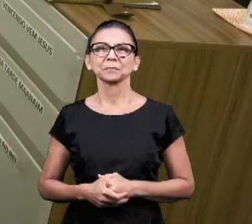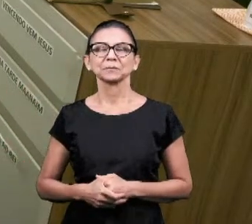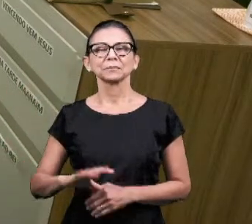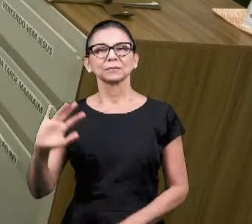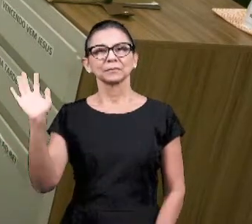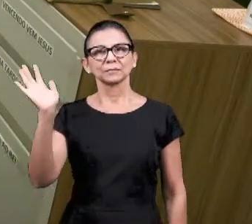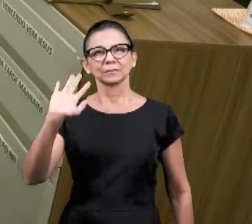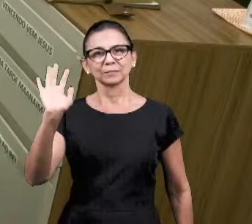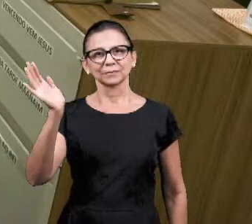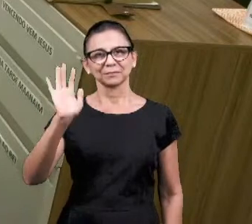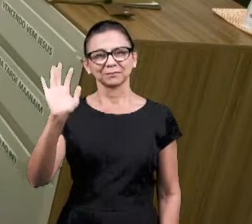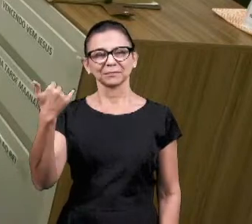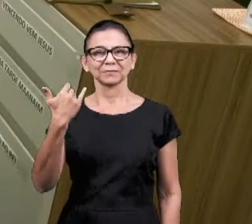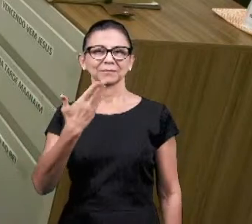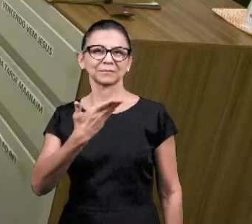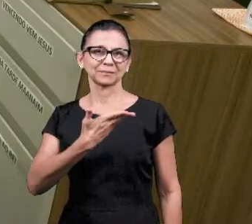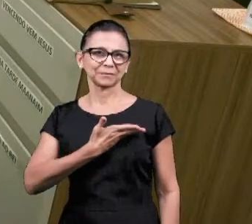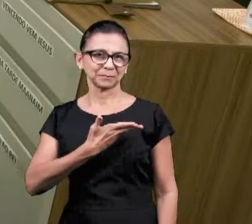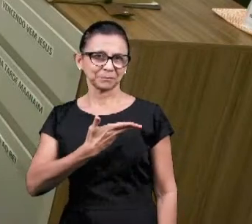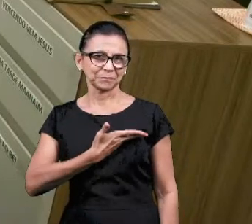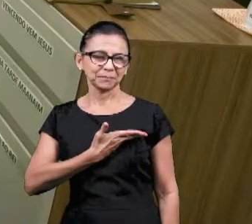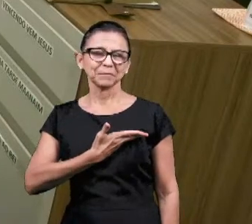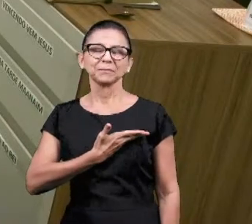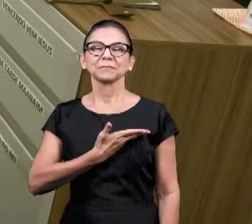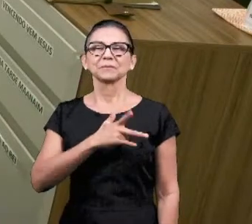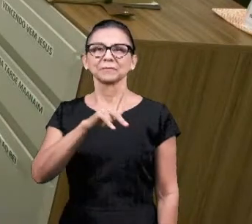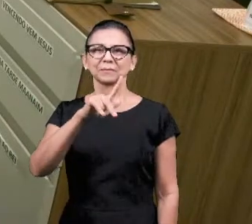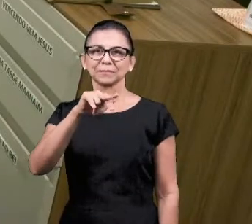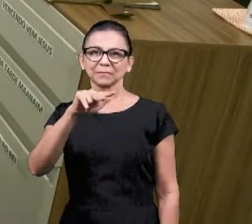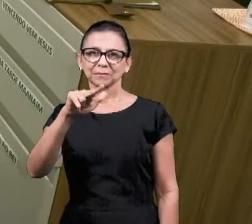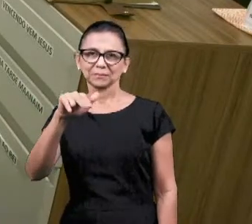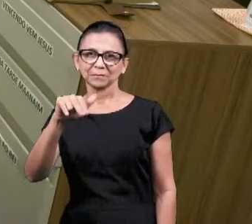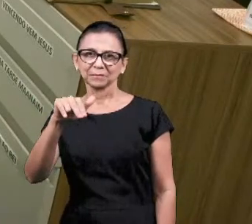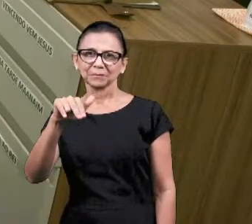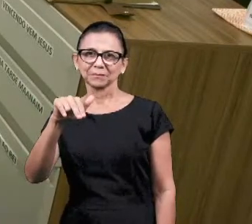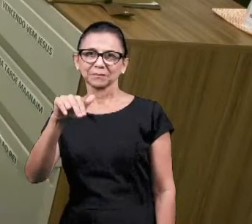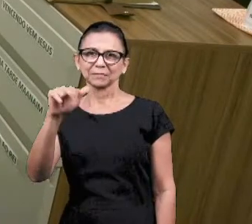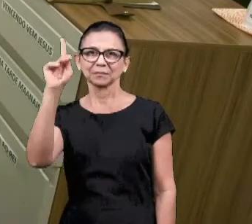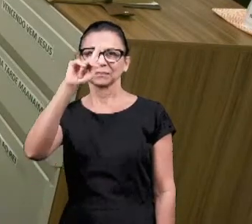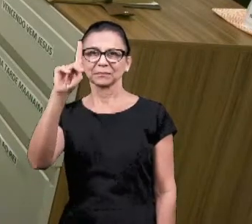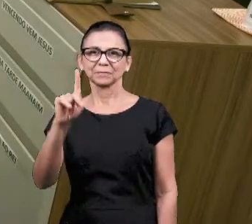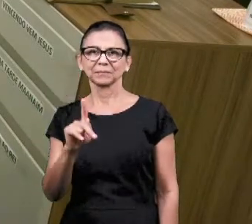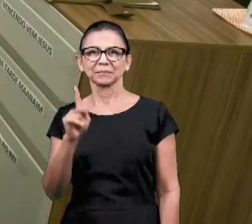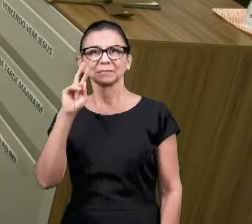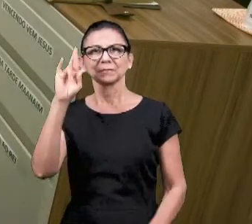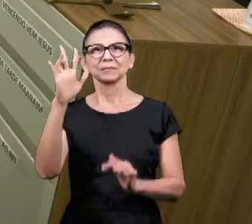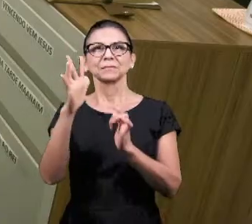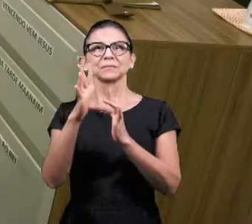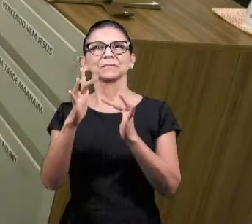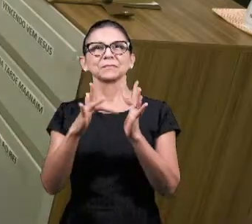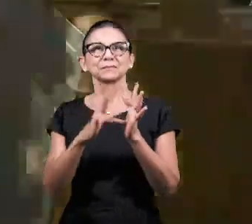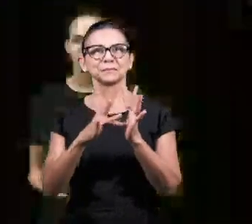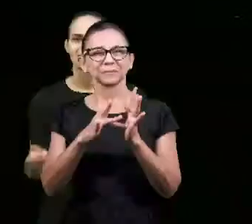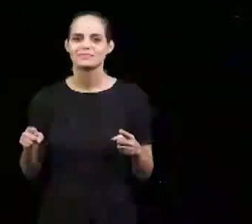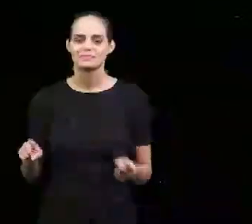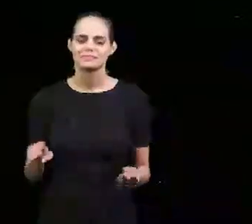amigos, queridos, irmãos, a todos com a paz do Senhor Jesus.